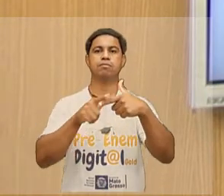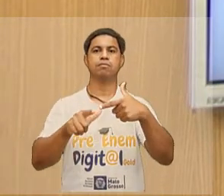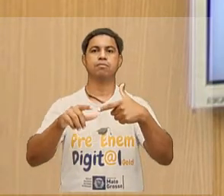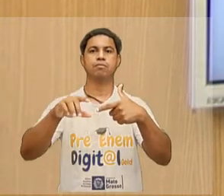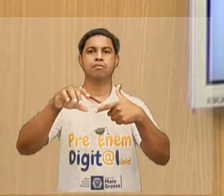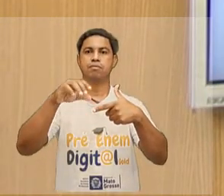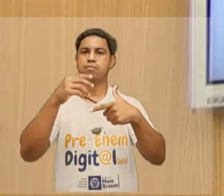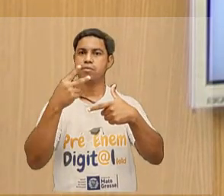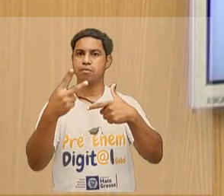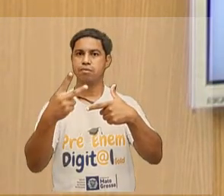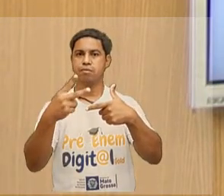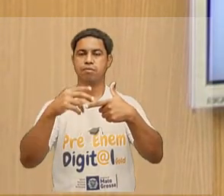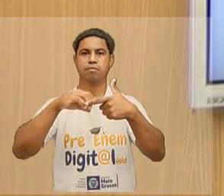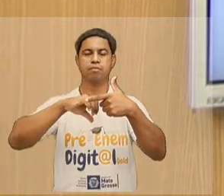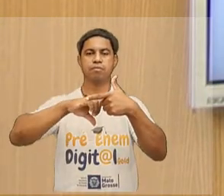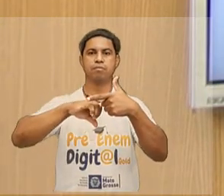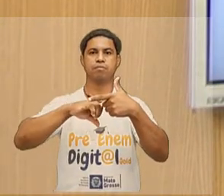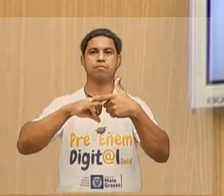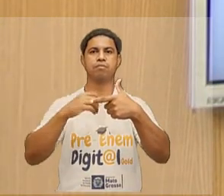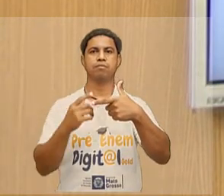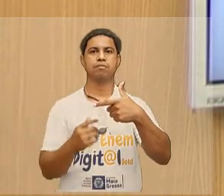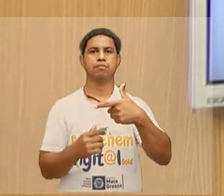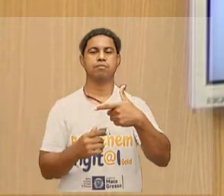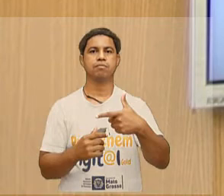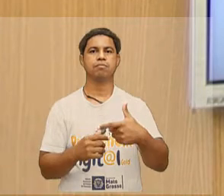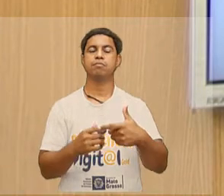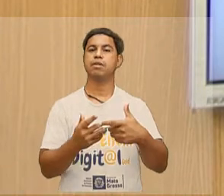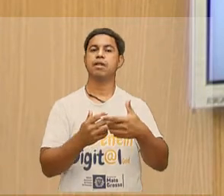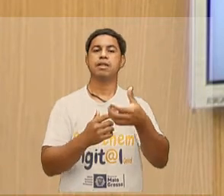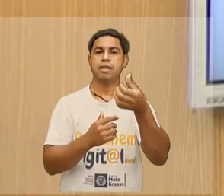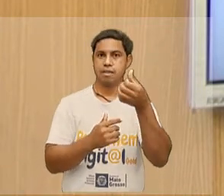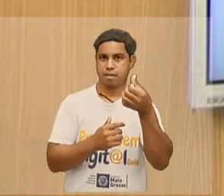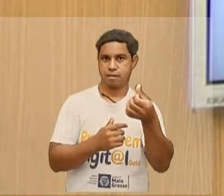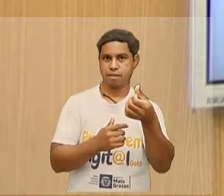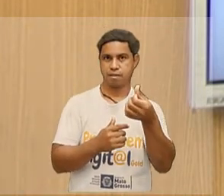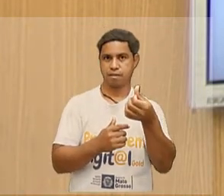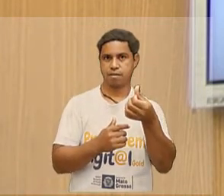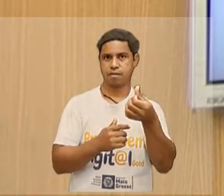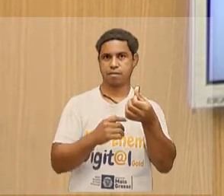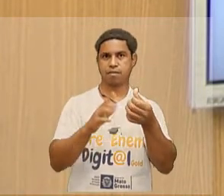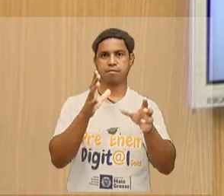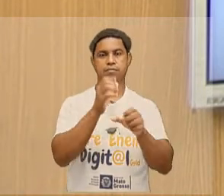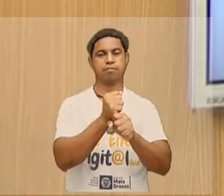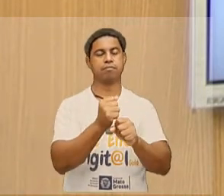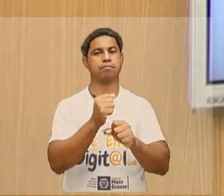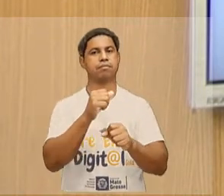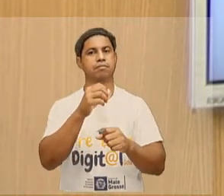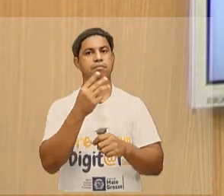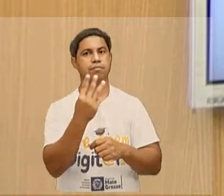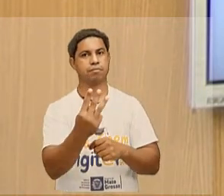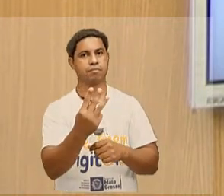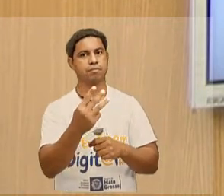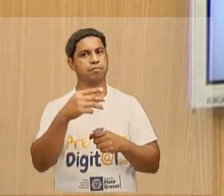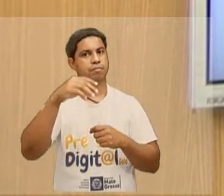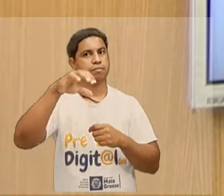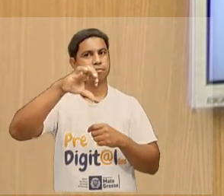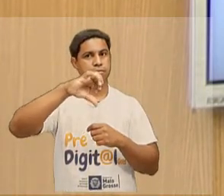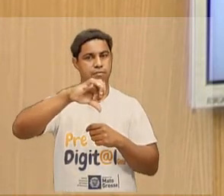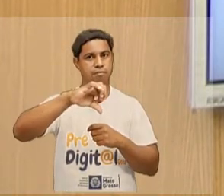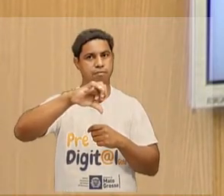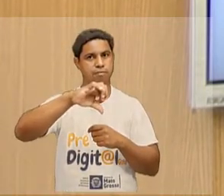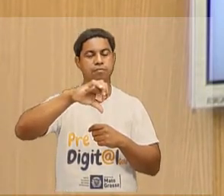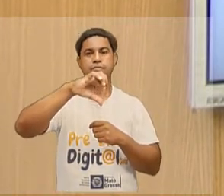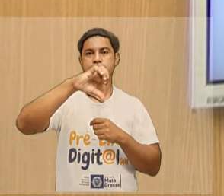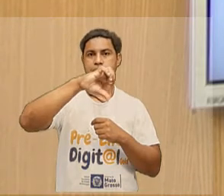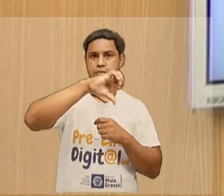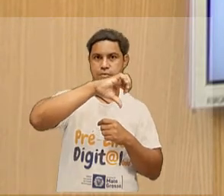9. Entendeu? Perdão. 6 vezes 3, 18. Aí faz a soma. 6 mais 3, 9. 18 dividido por 9,